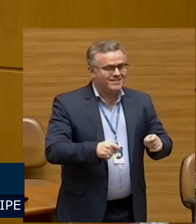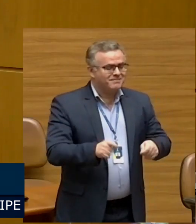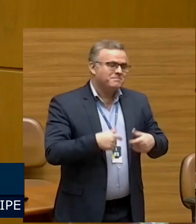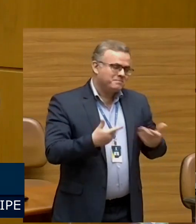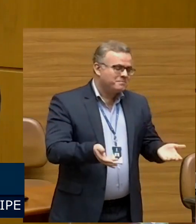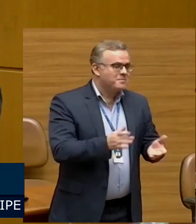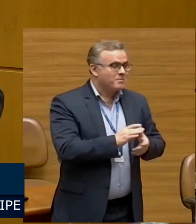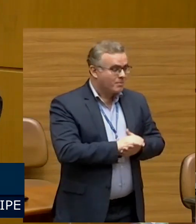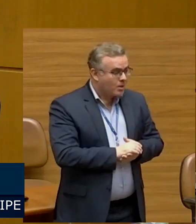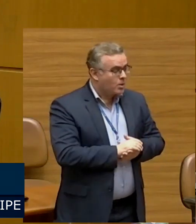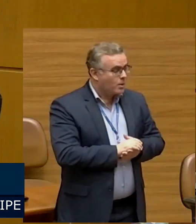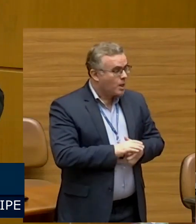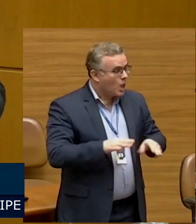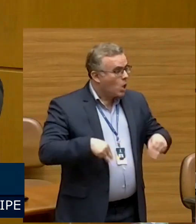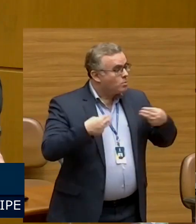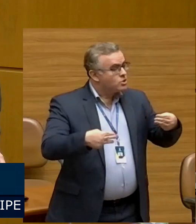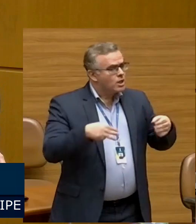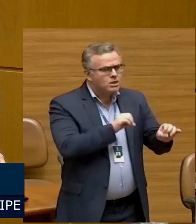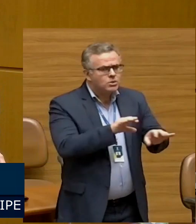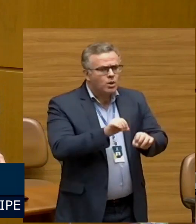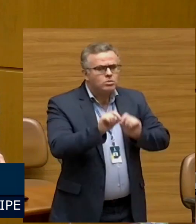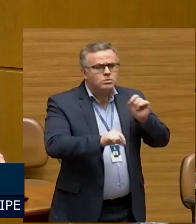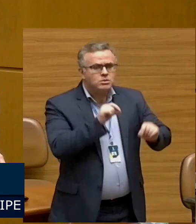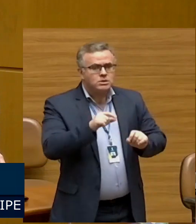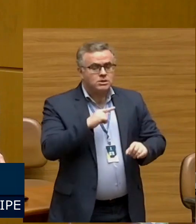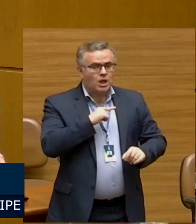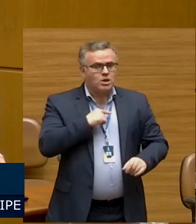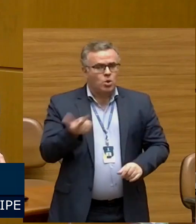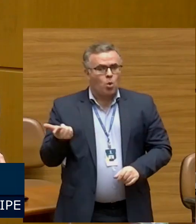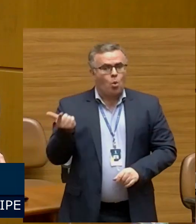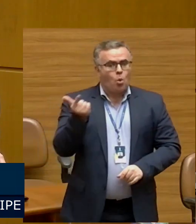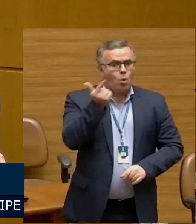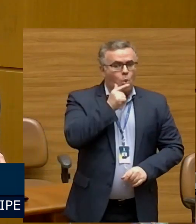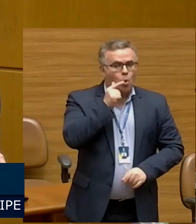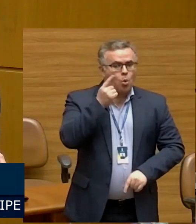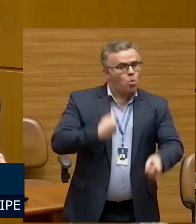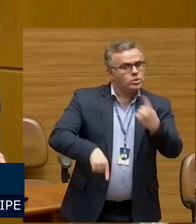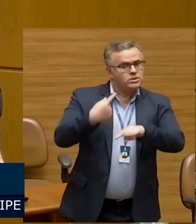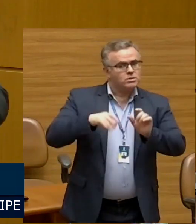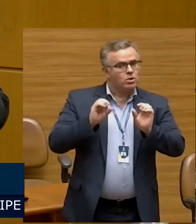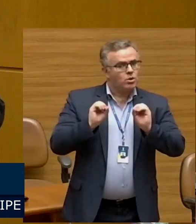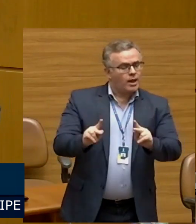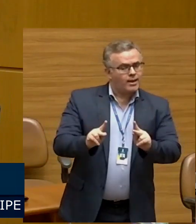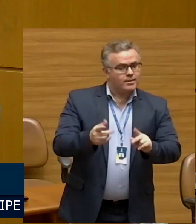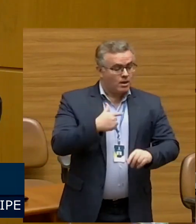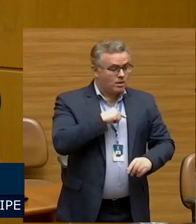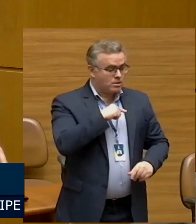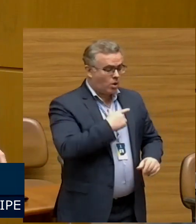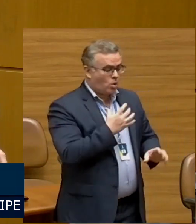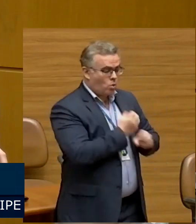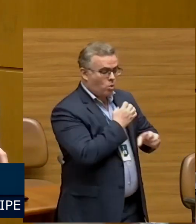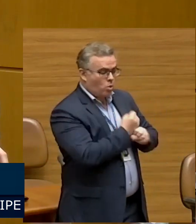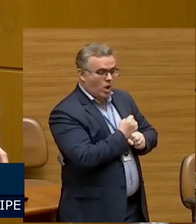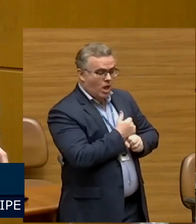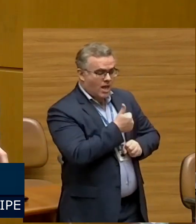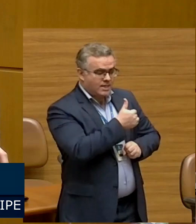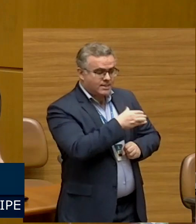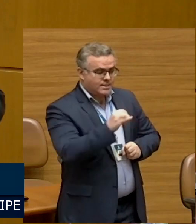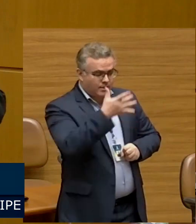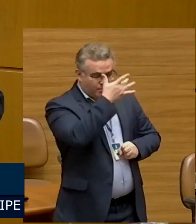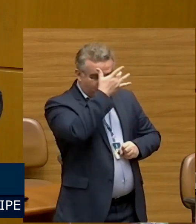O Ministério da Educação funciona por taxas de sucesso. O que é taxa de sucesso? Eu tenho que, se entram 100 alunos,